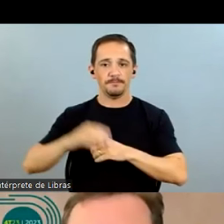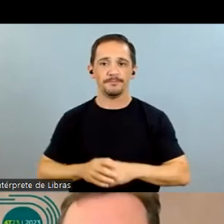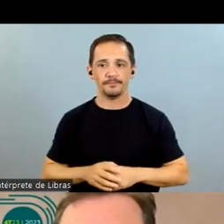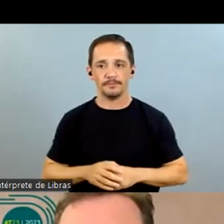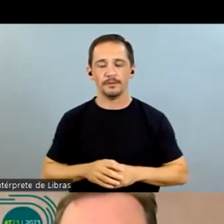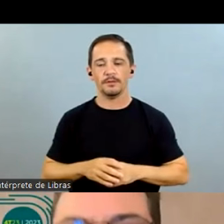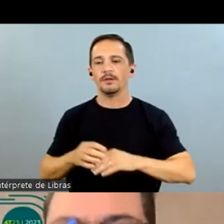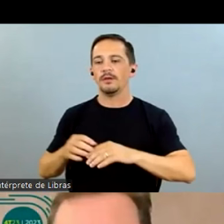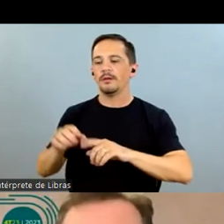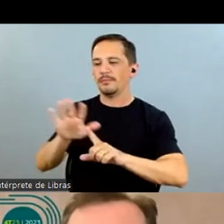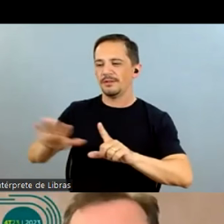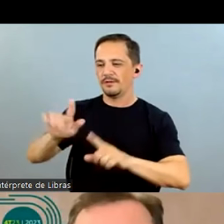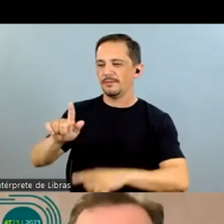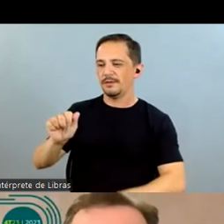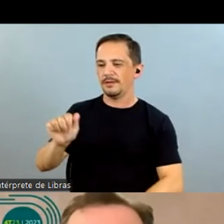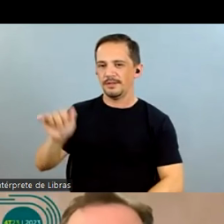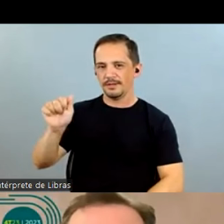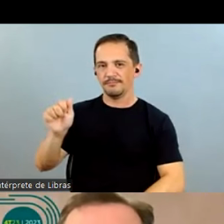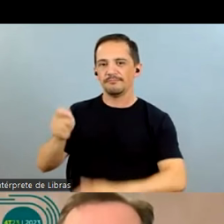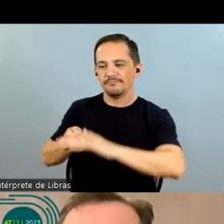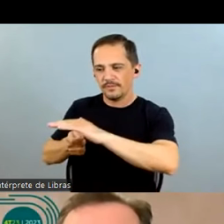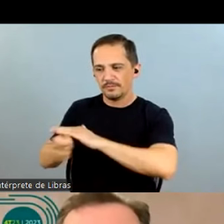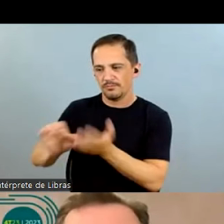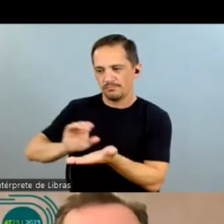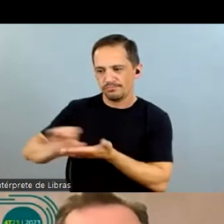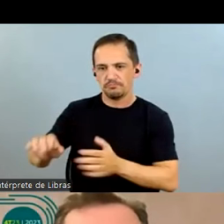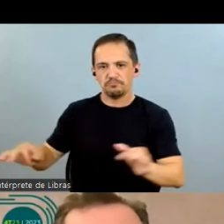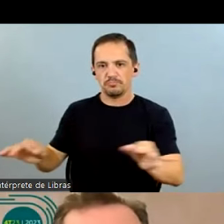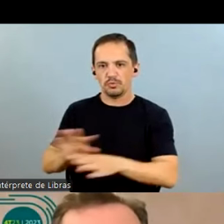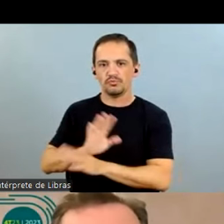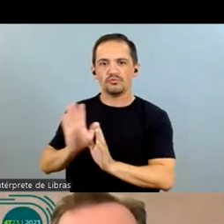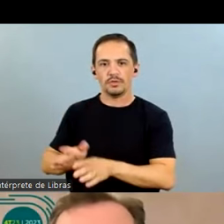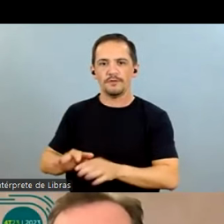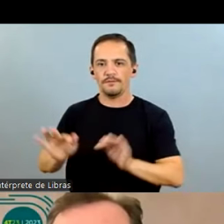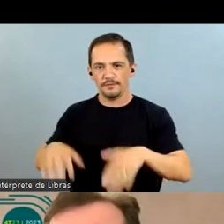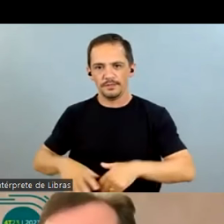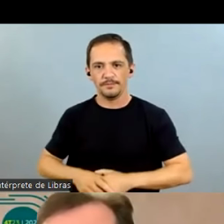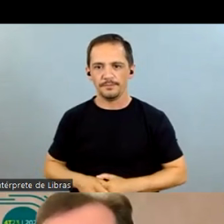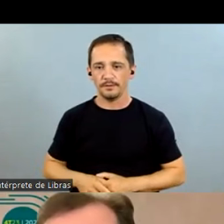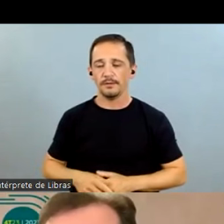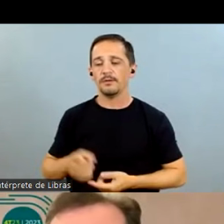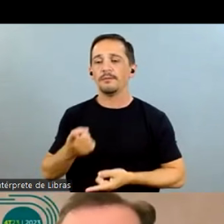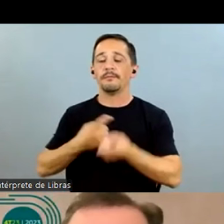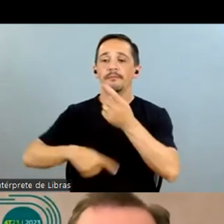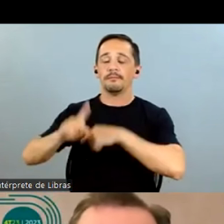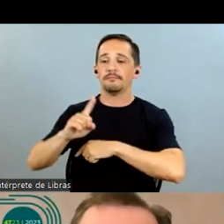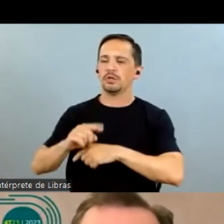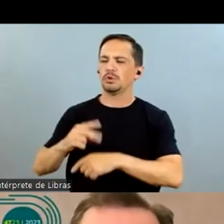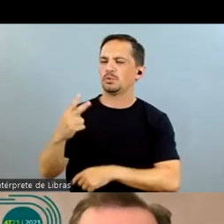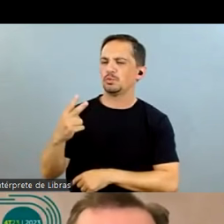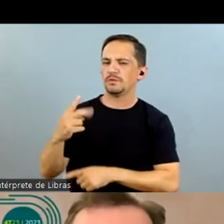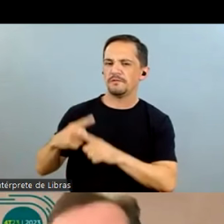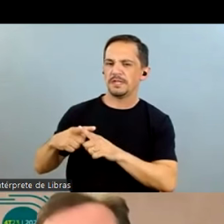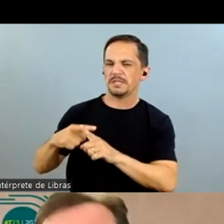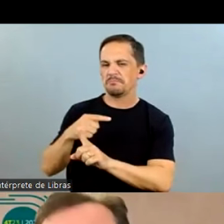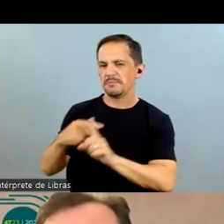plataforma Gaia eh e o nosso target né de alavancagem é no máximo duas vees meia podendo chegar